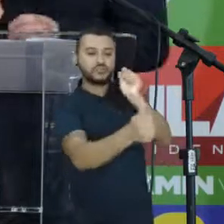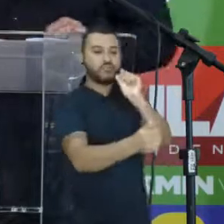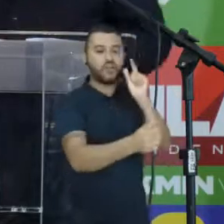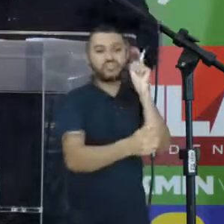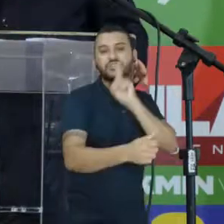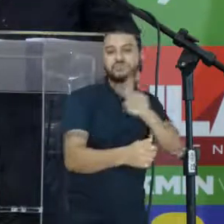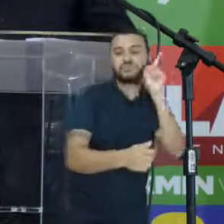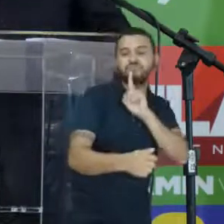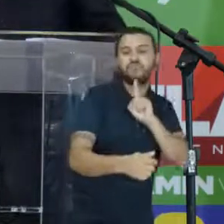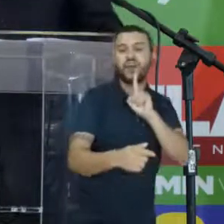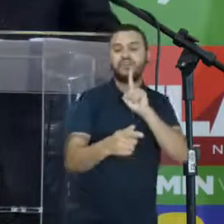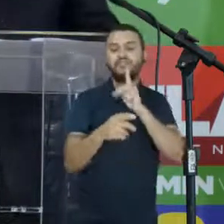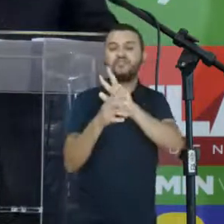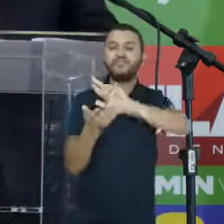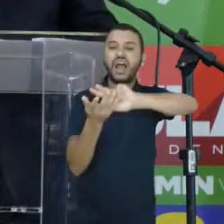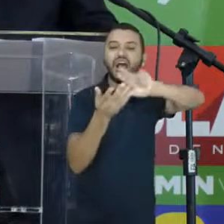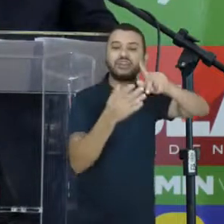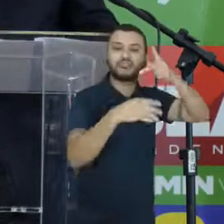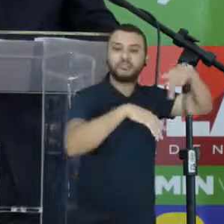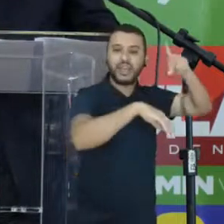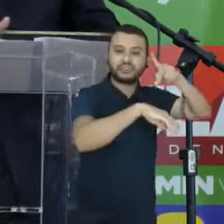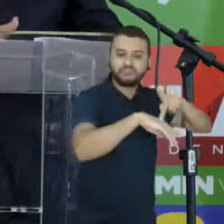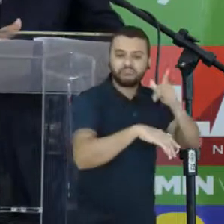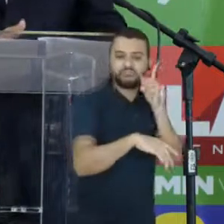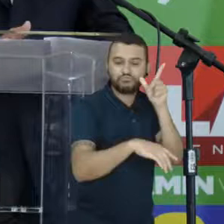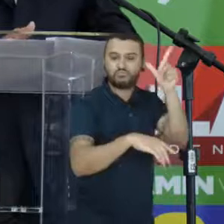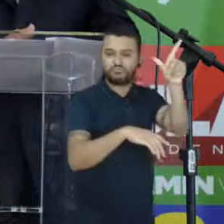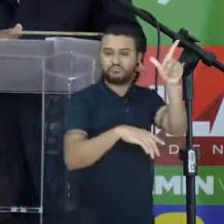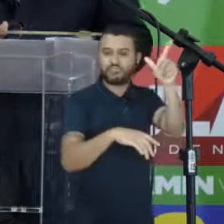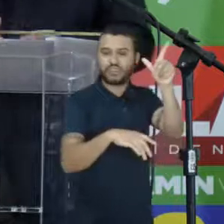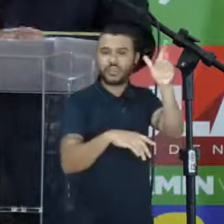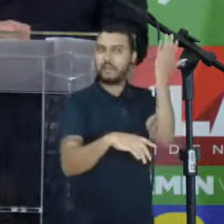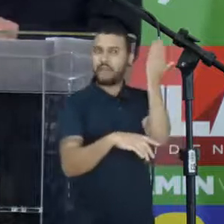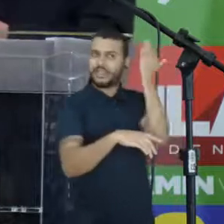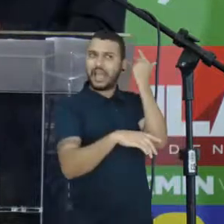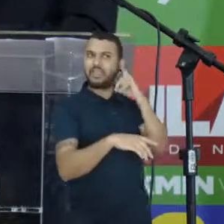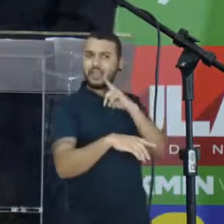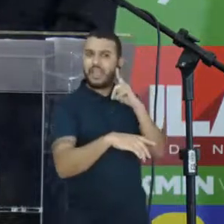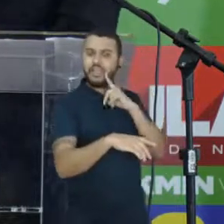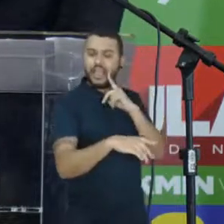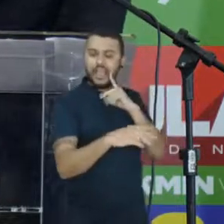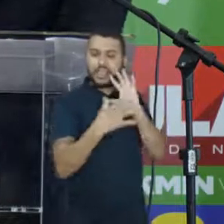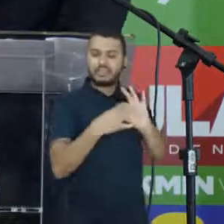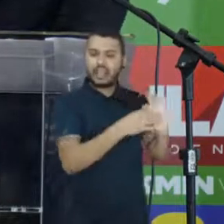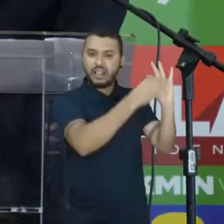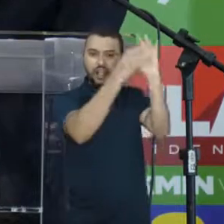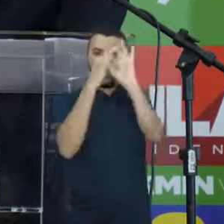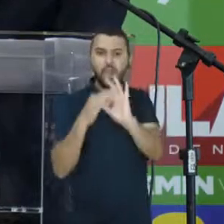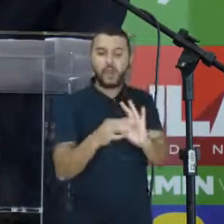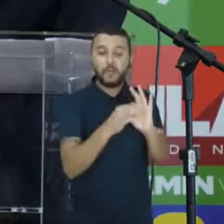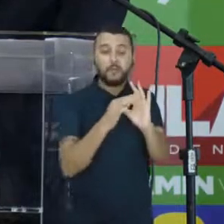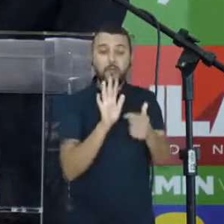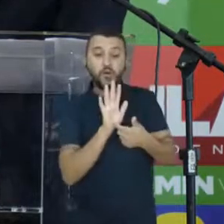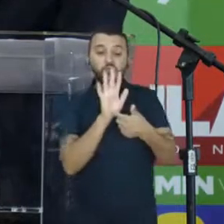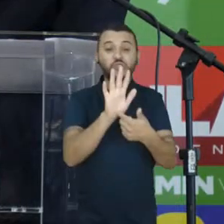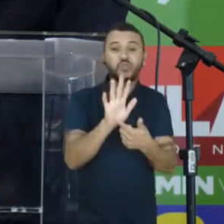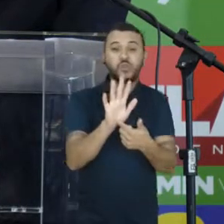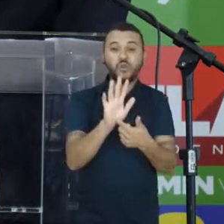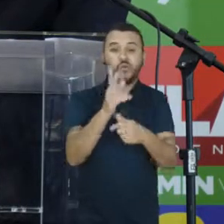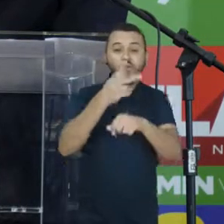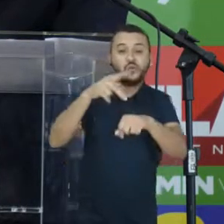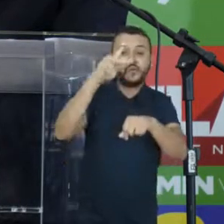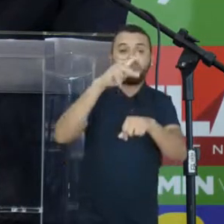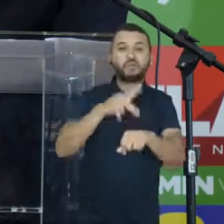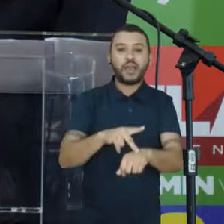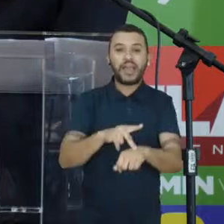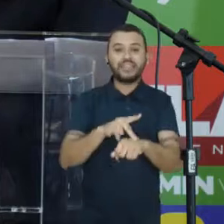Japão. E, naquele tempo, a gente tinha sido anunciado como o Brasil tendo chegado a ser a 6ª